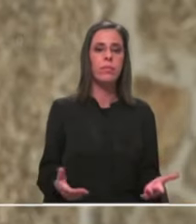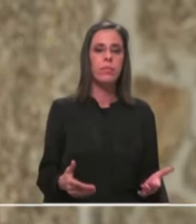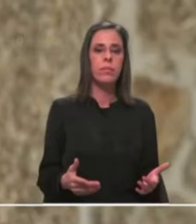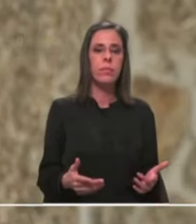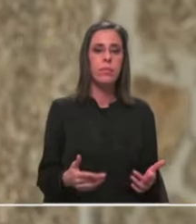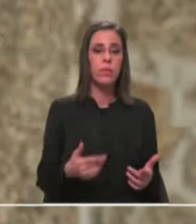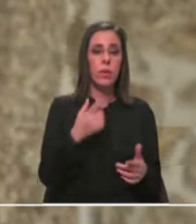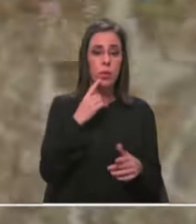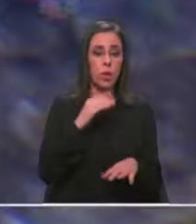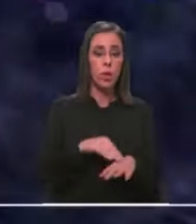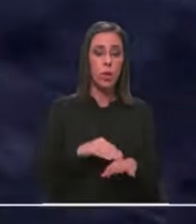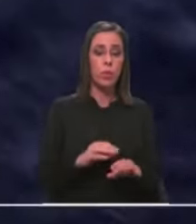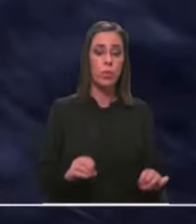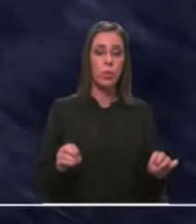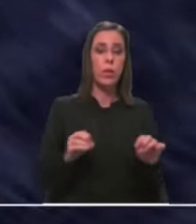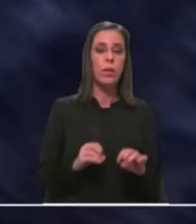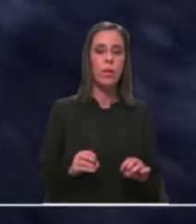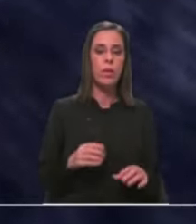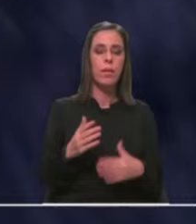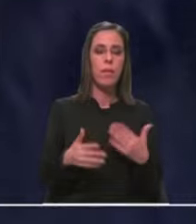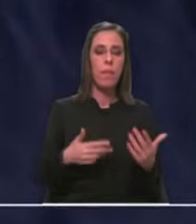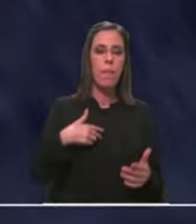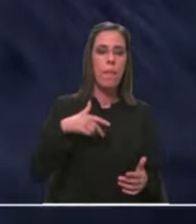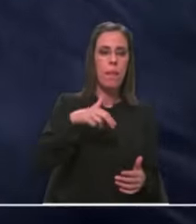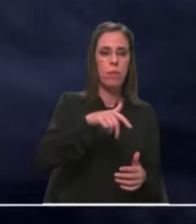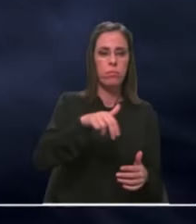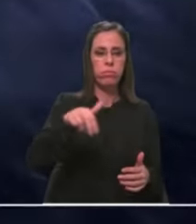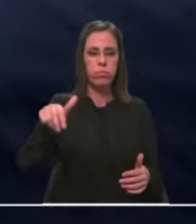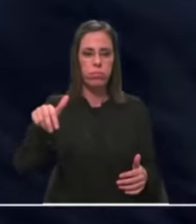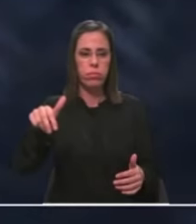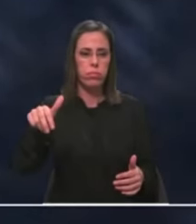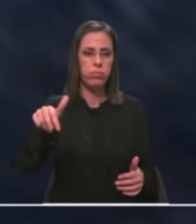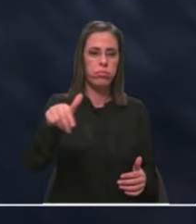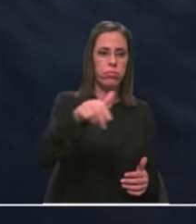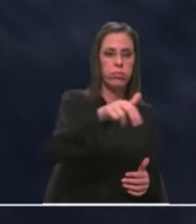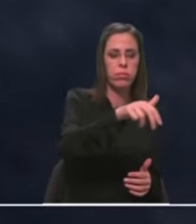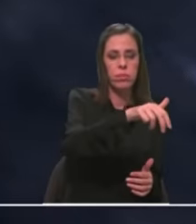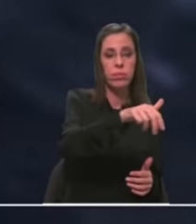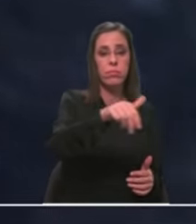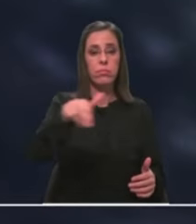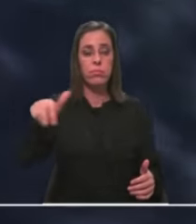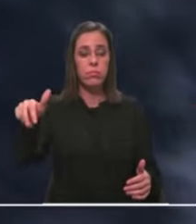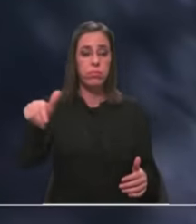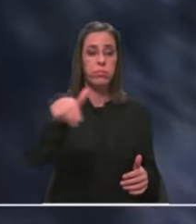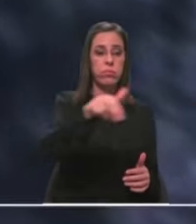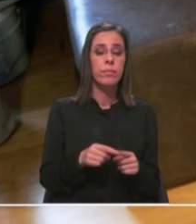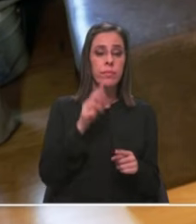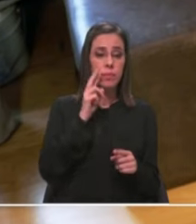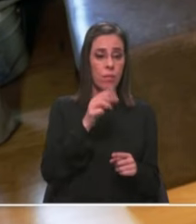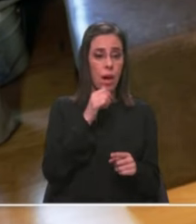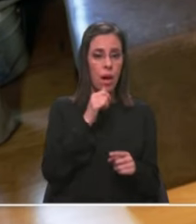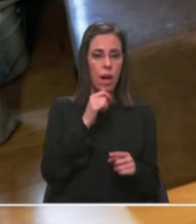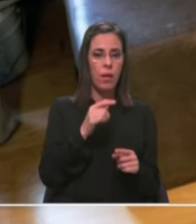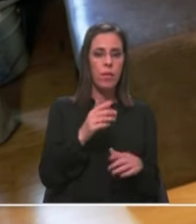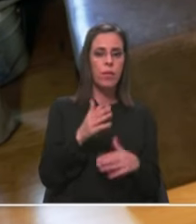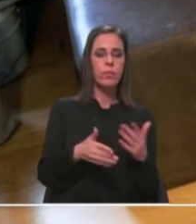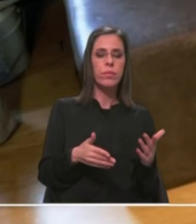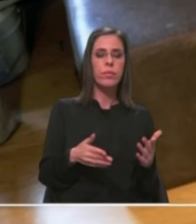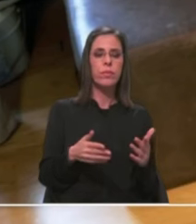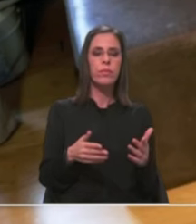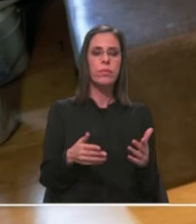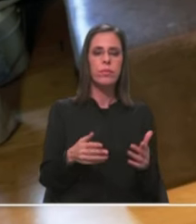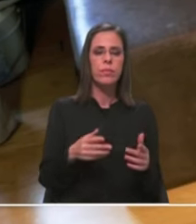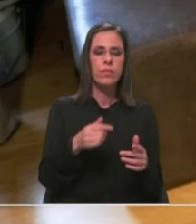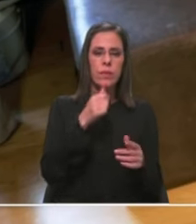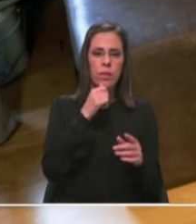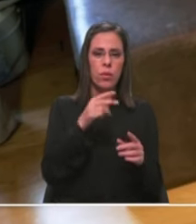podia deixar testemunho nenhum. Depois caminhava para um lado, depois caminhava para o outro, caminhava para o outro, caminhava para o outro. E depois, entretanto, quando estou a